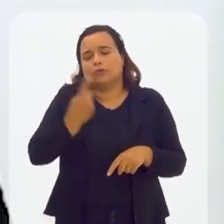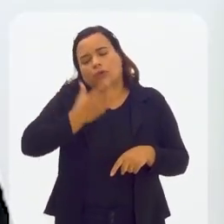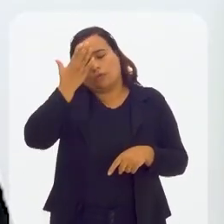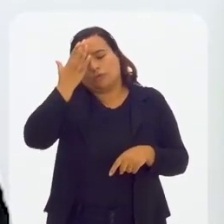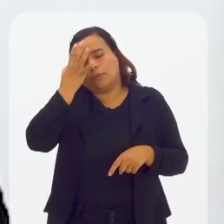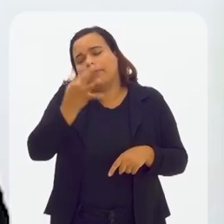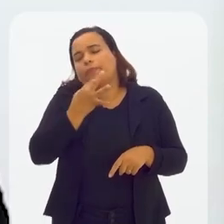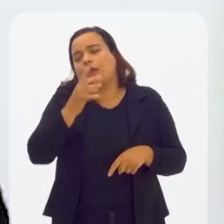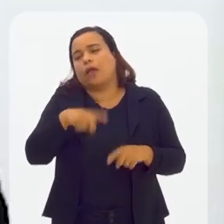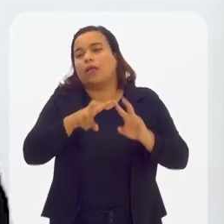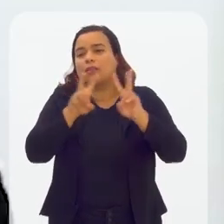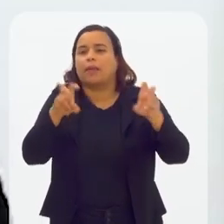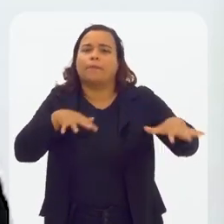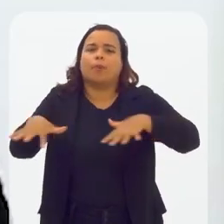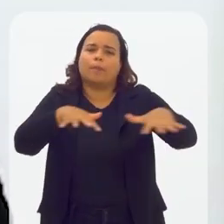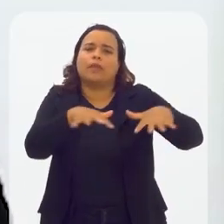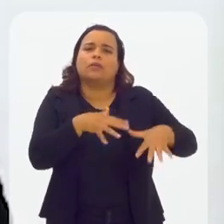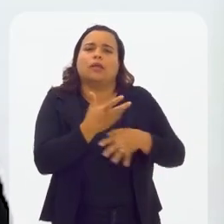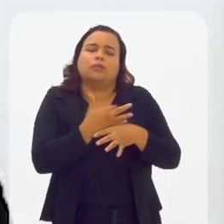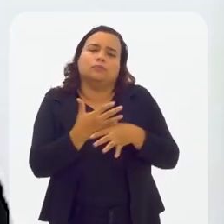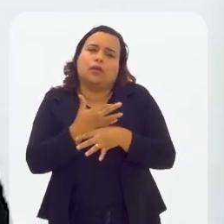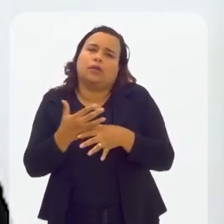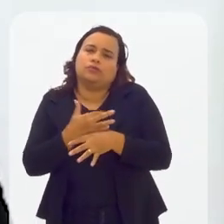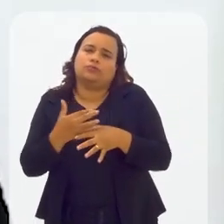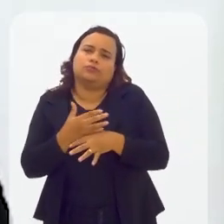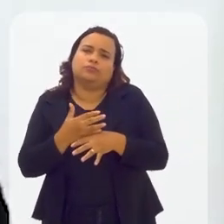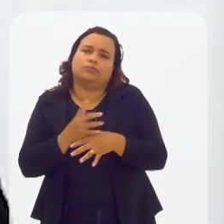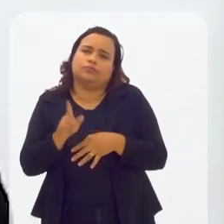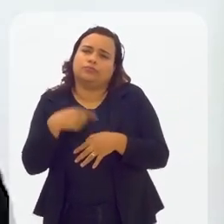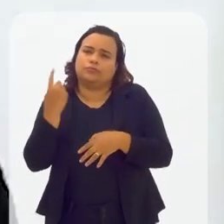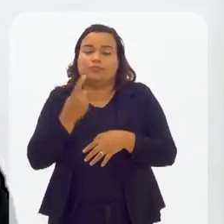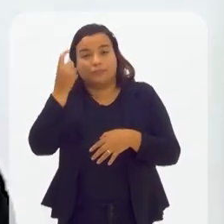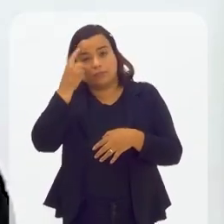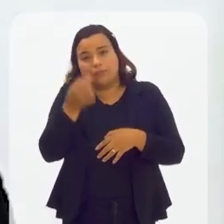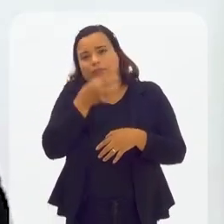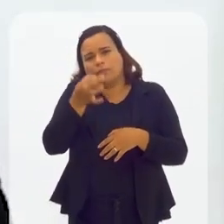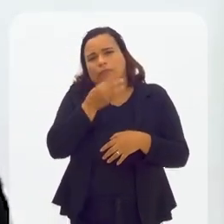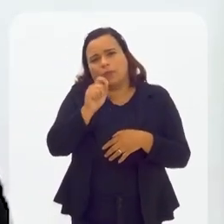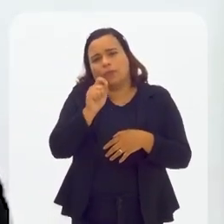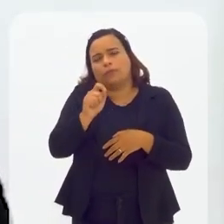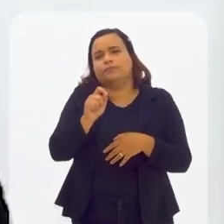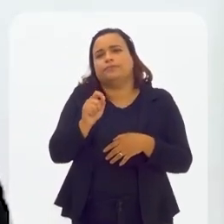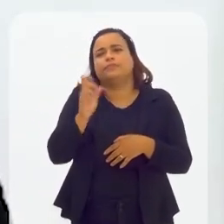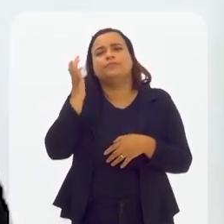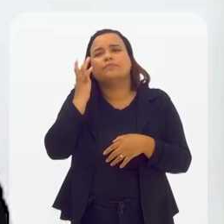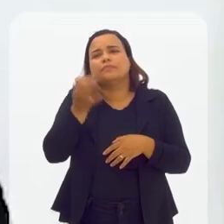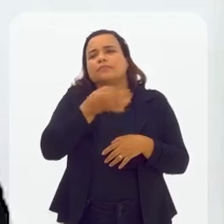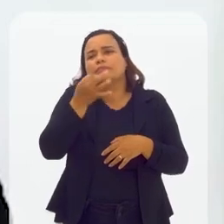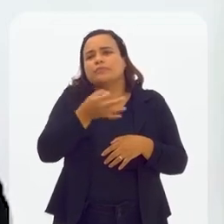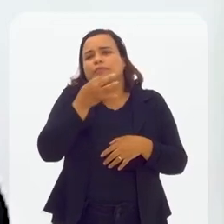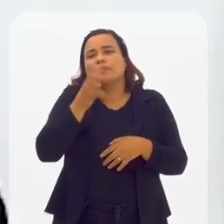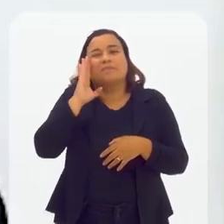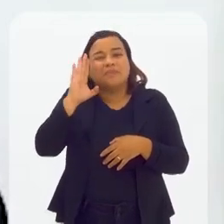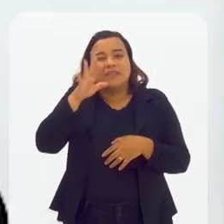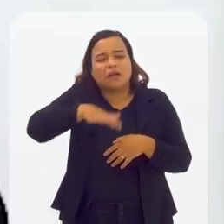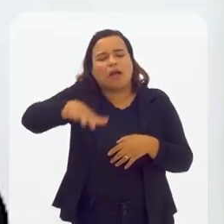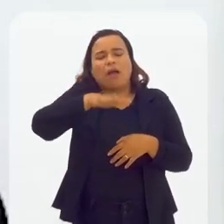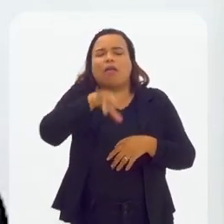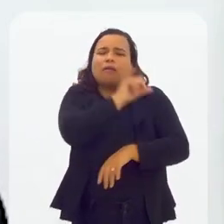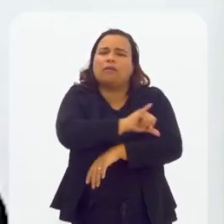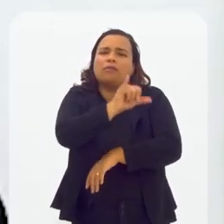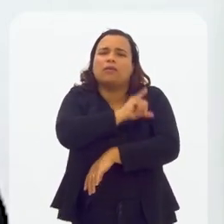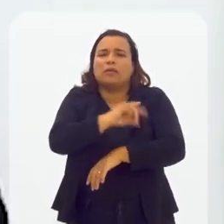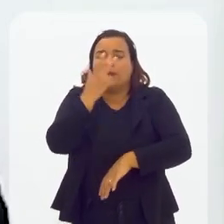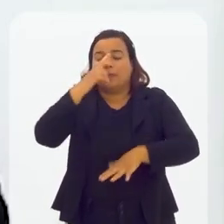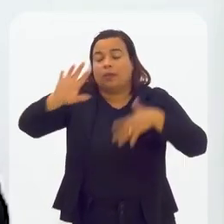muito importante para a gente, é o tema de mobilidade urbana. Nós achamos que a situação aqui, principalmente do Grande Rio,